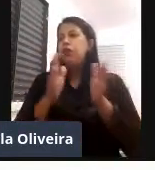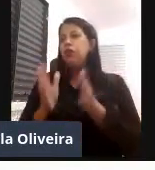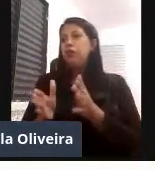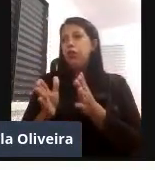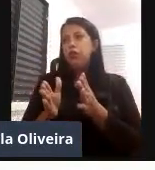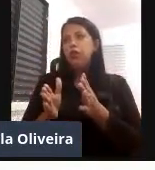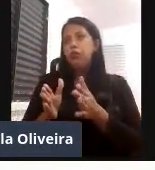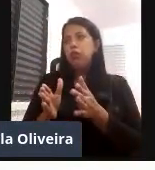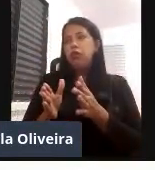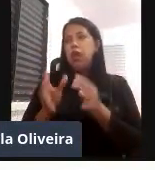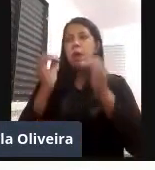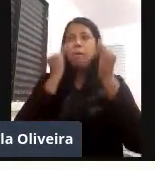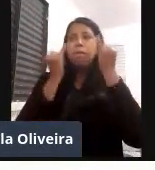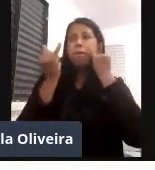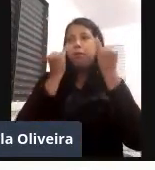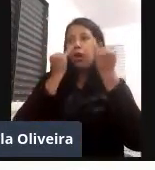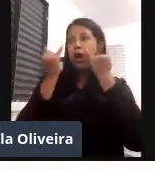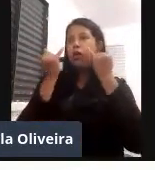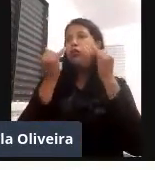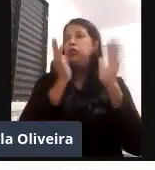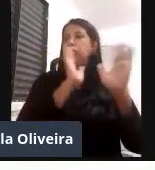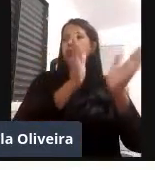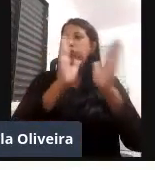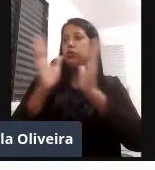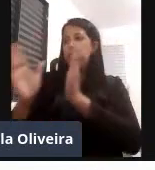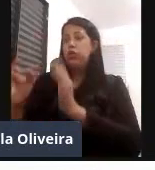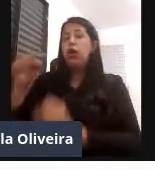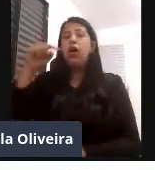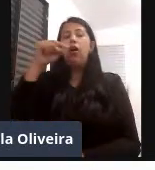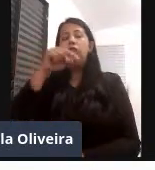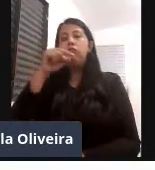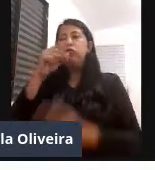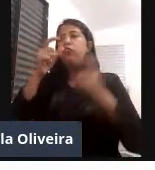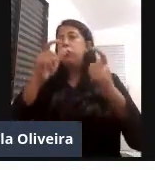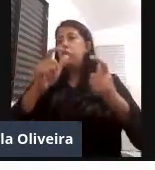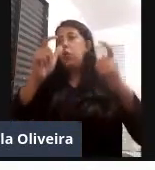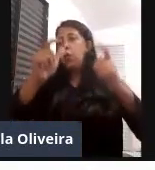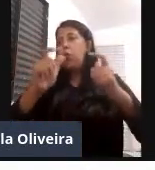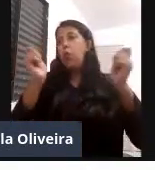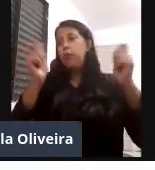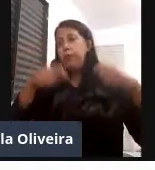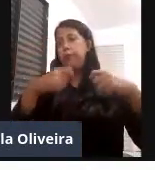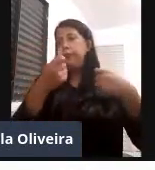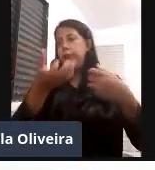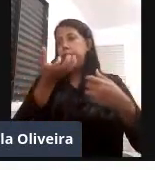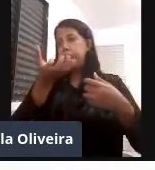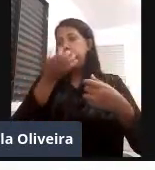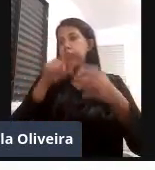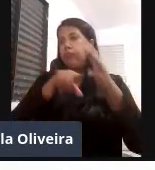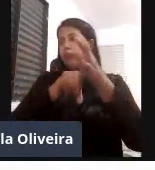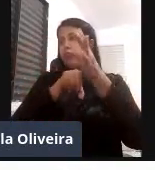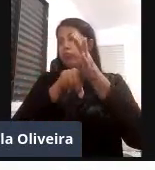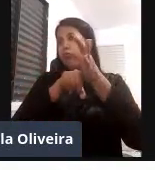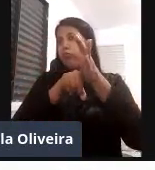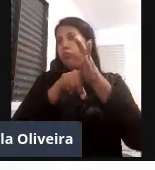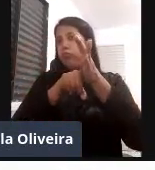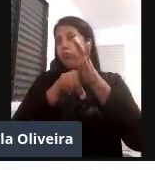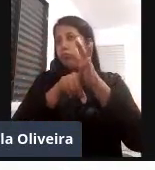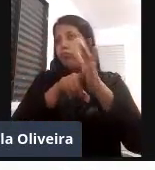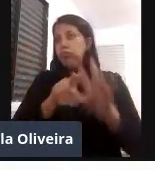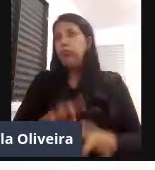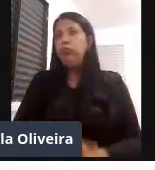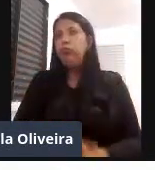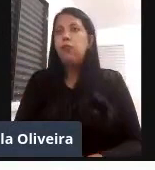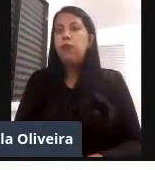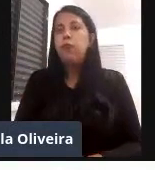pesquisa, locais onde pretende realizar a busca. Então, a gente trouxe algumas bases de dados aqui. Eu sei que eu vou fazer essa pesquisa em uma base de